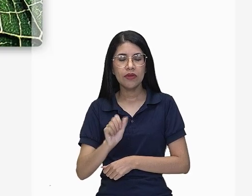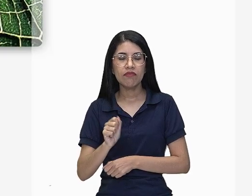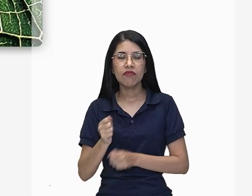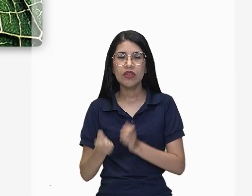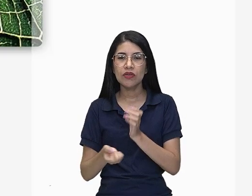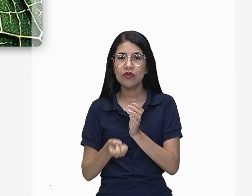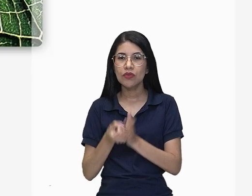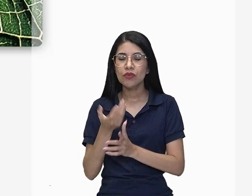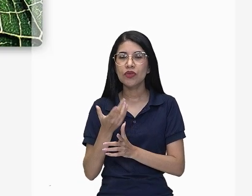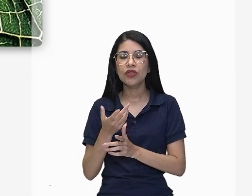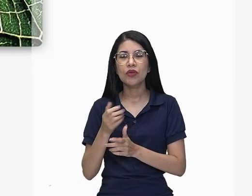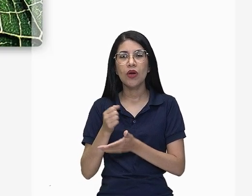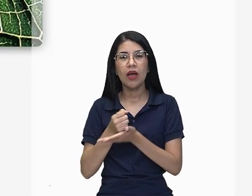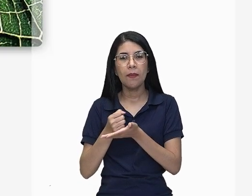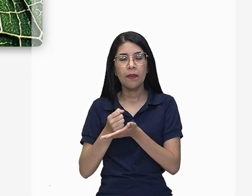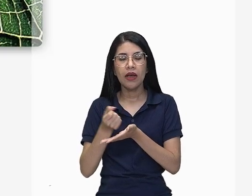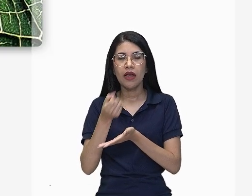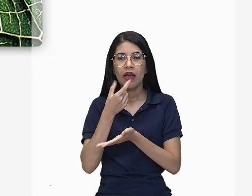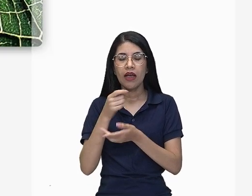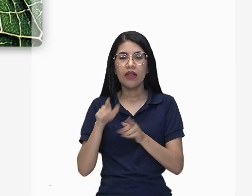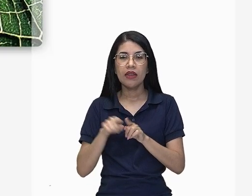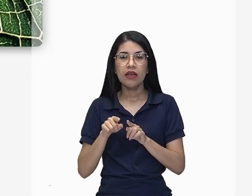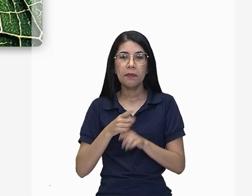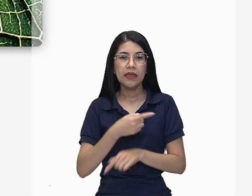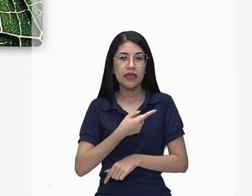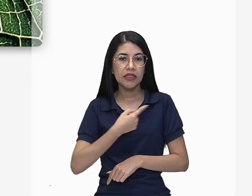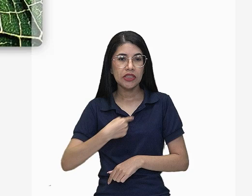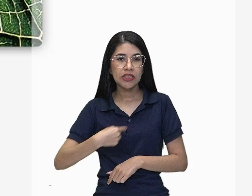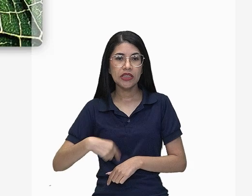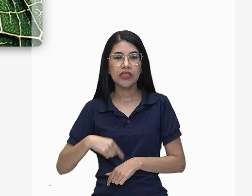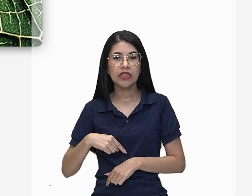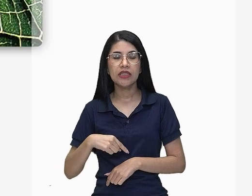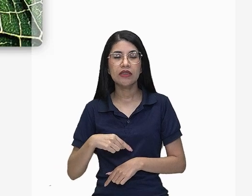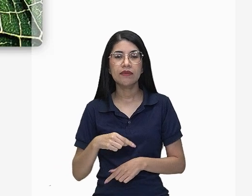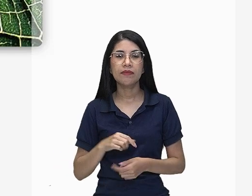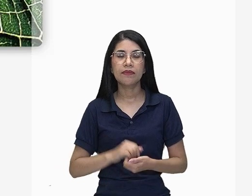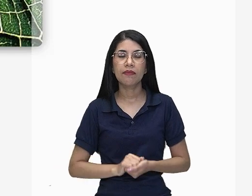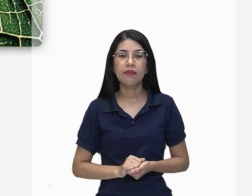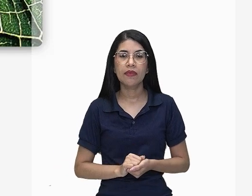3.000 anos antes de Cristo e na China também, né? O uso por